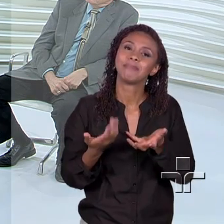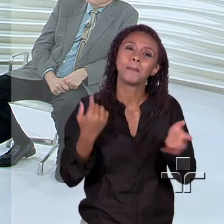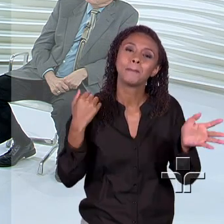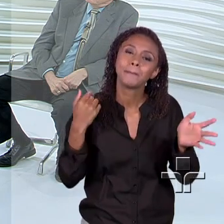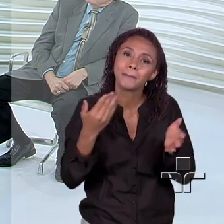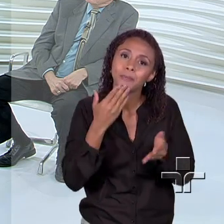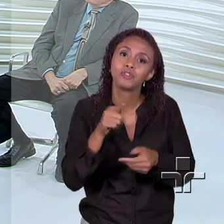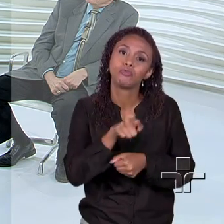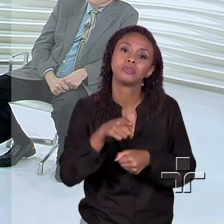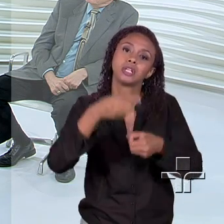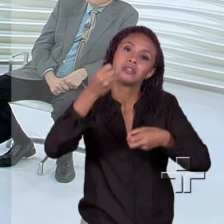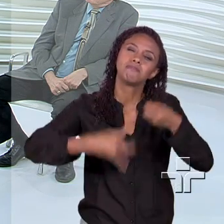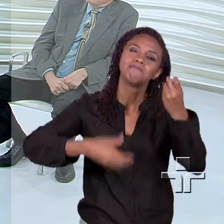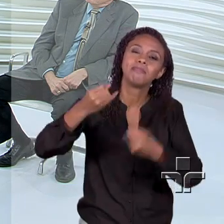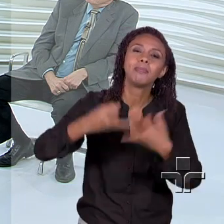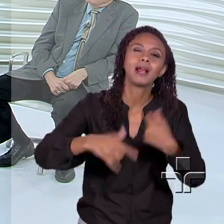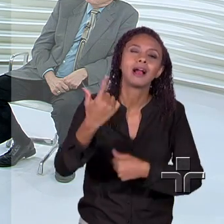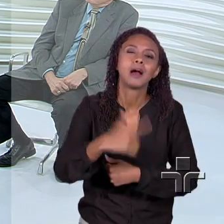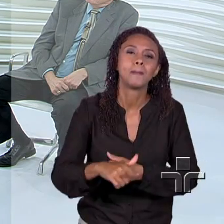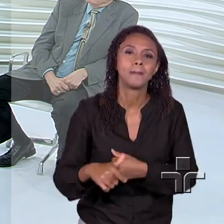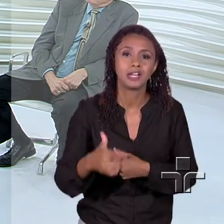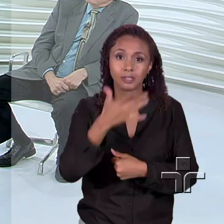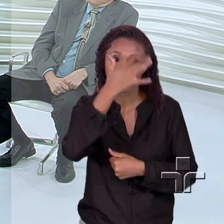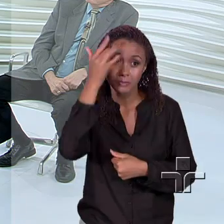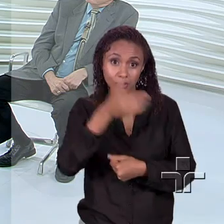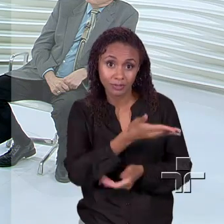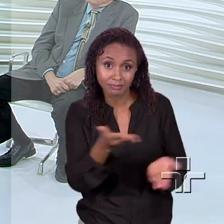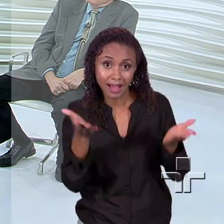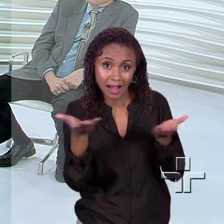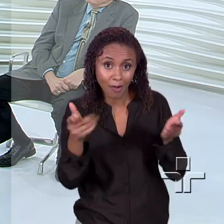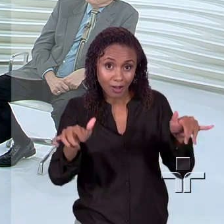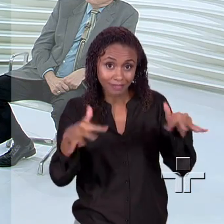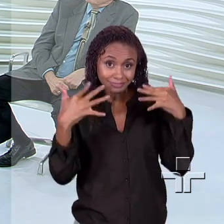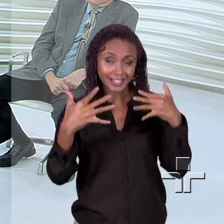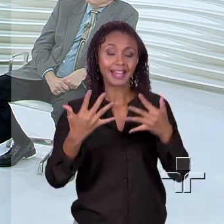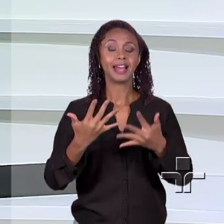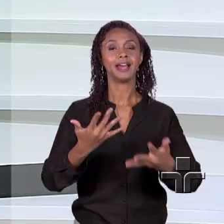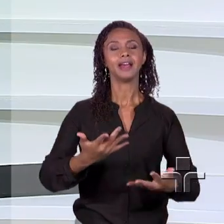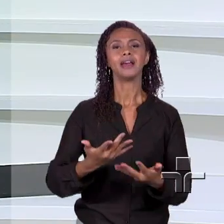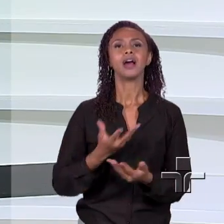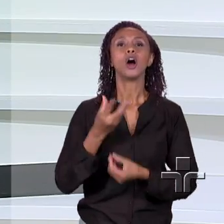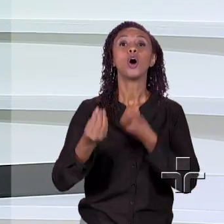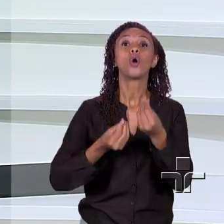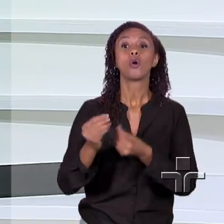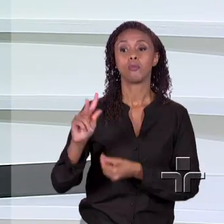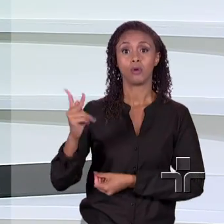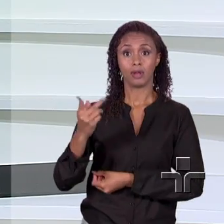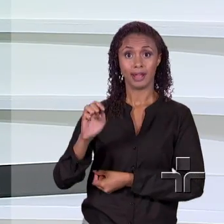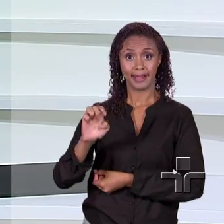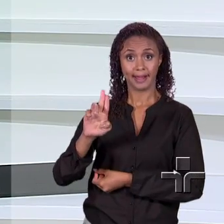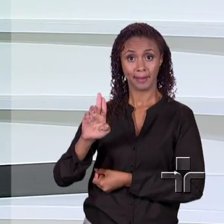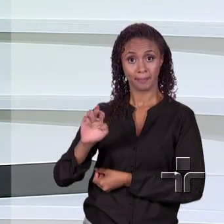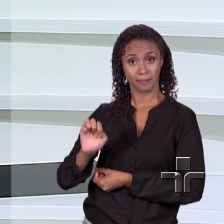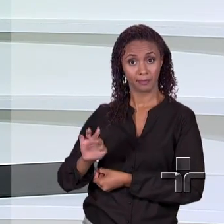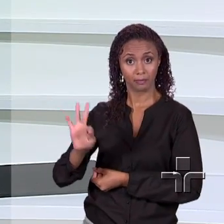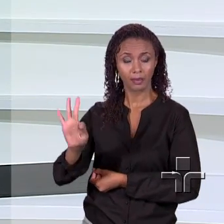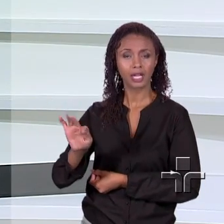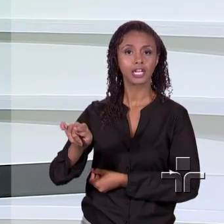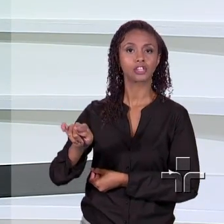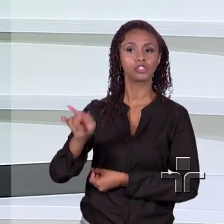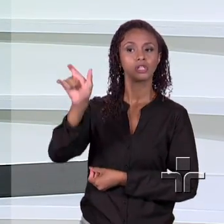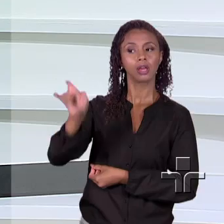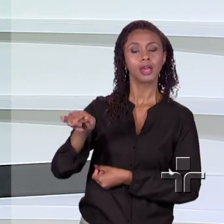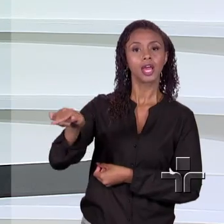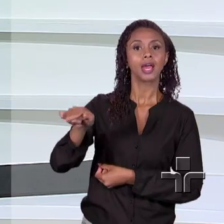pouco, contasse um pouco para o telespectador essa situação do Herbert Daniel ser uma figura que, de certo